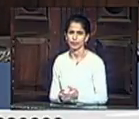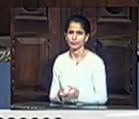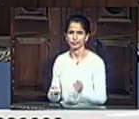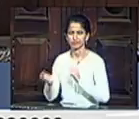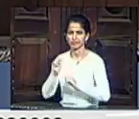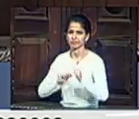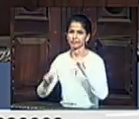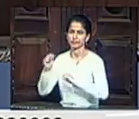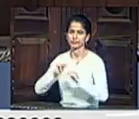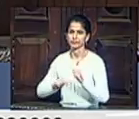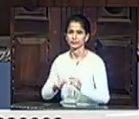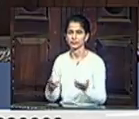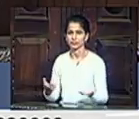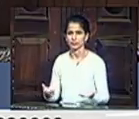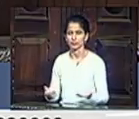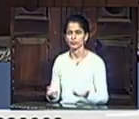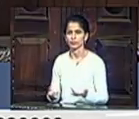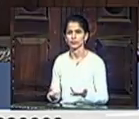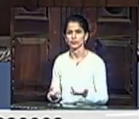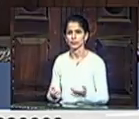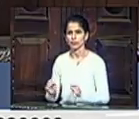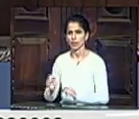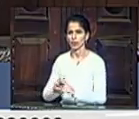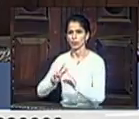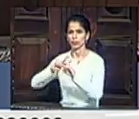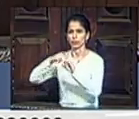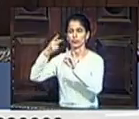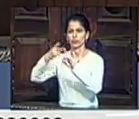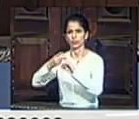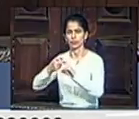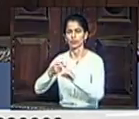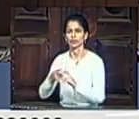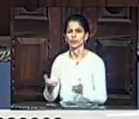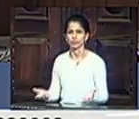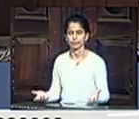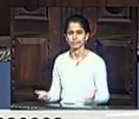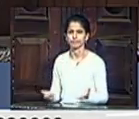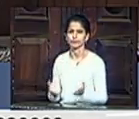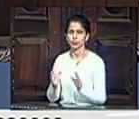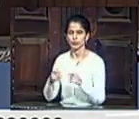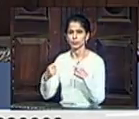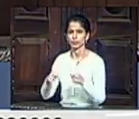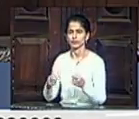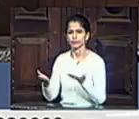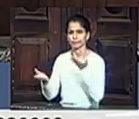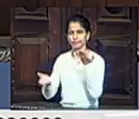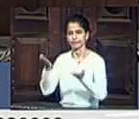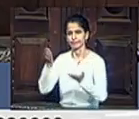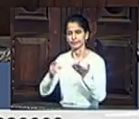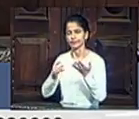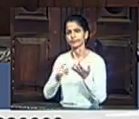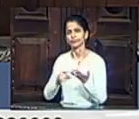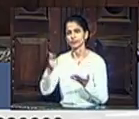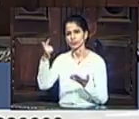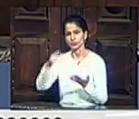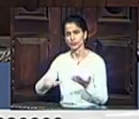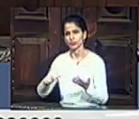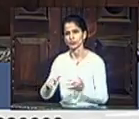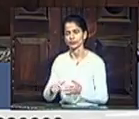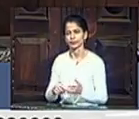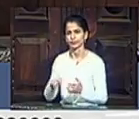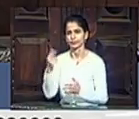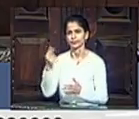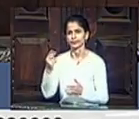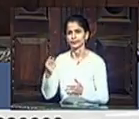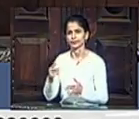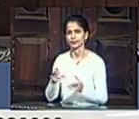econômica, é um aumento muito grande, mas a gente precisa buscar onde compensar. E a segunda questão,